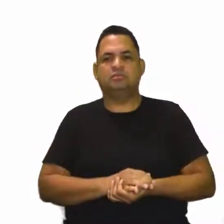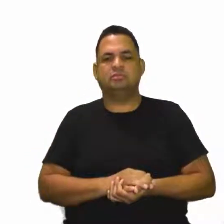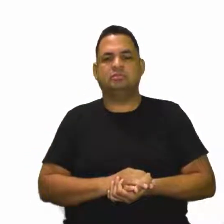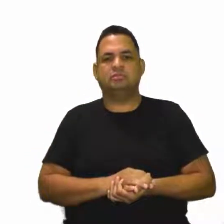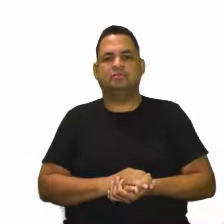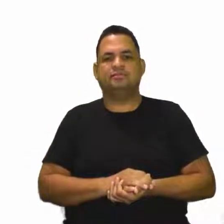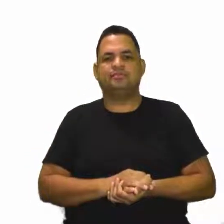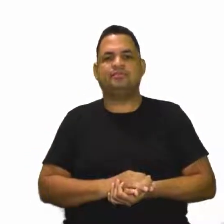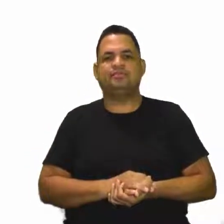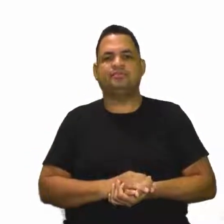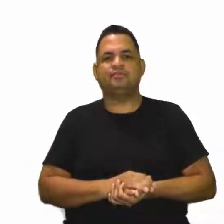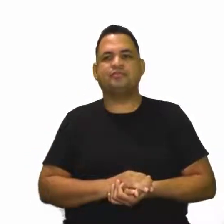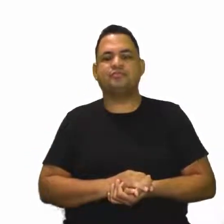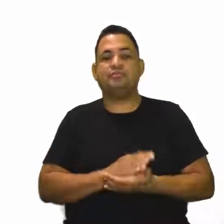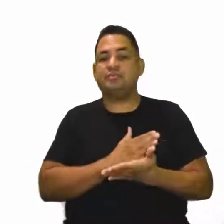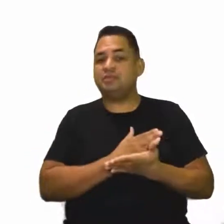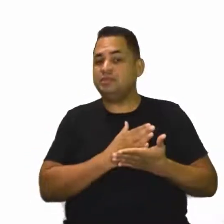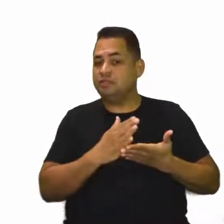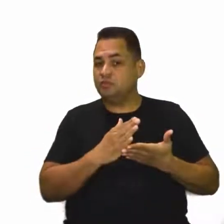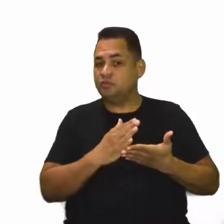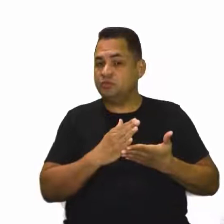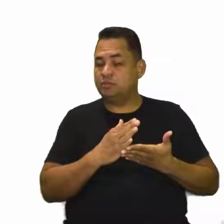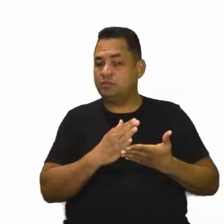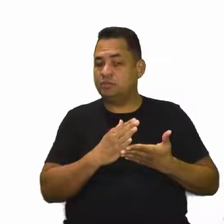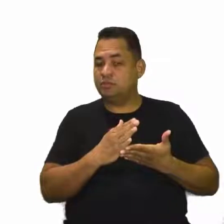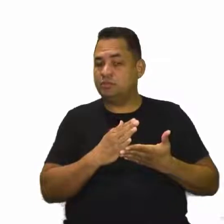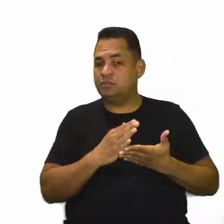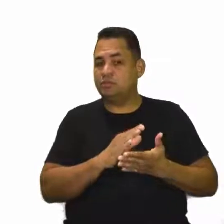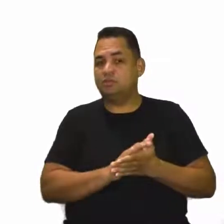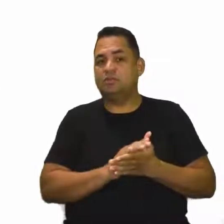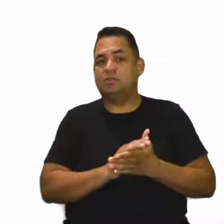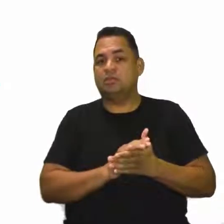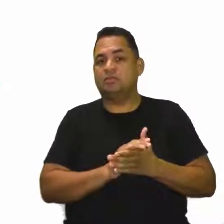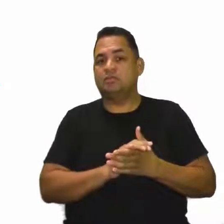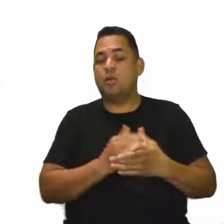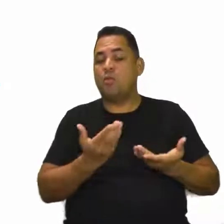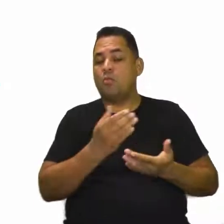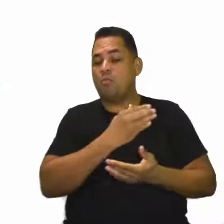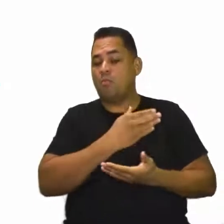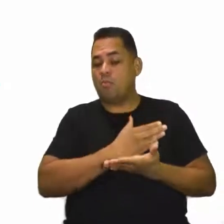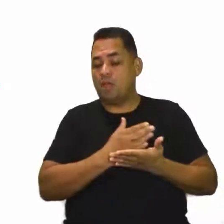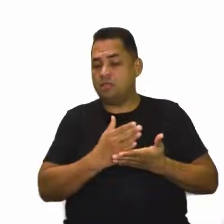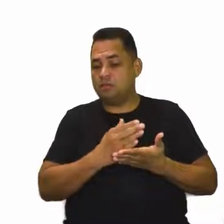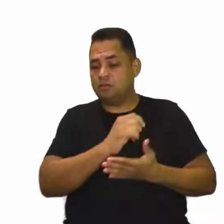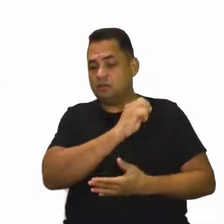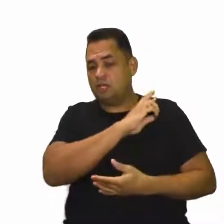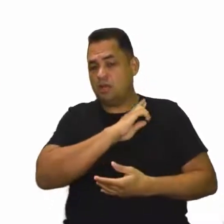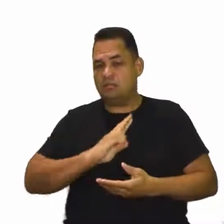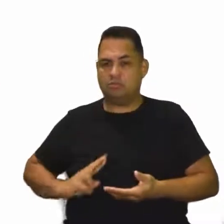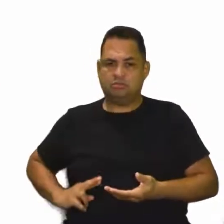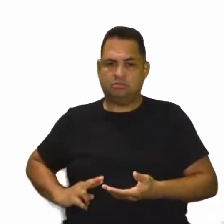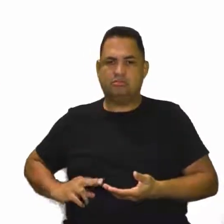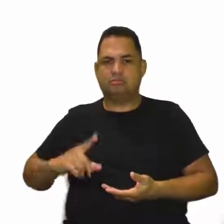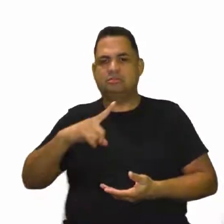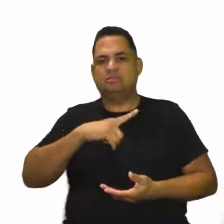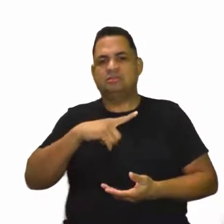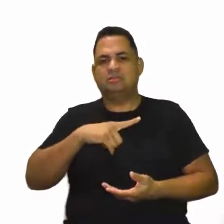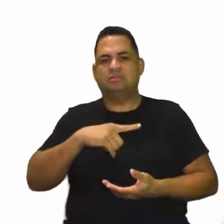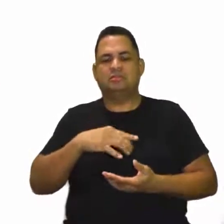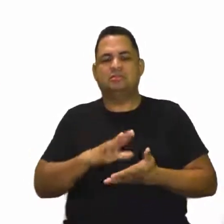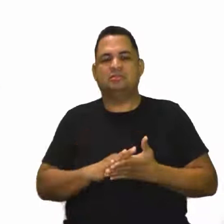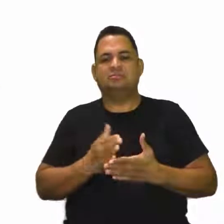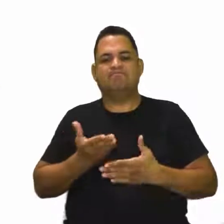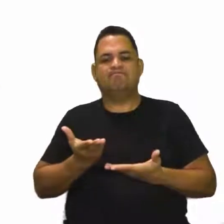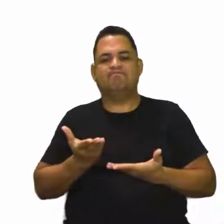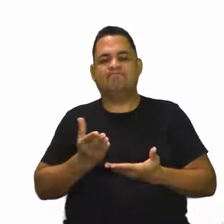isso daqui está no início, né, da República. Vai ter muita água para rolar embaixo